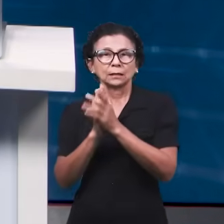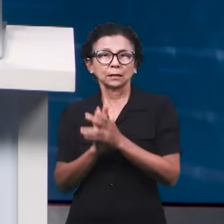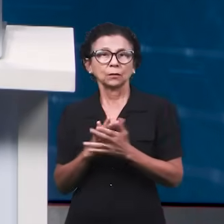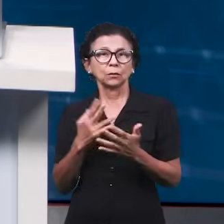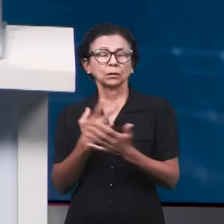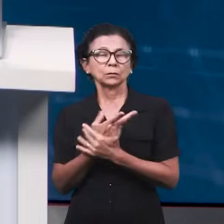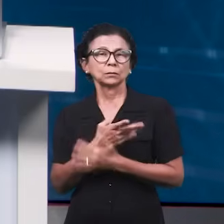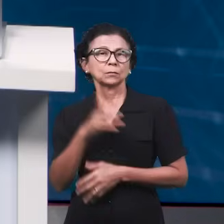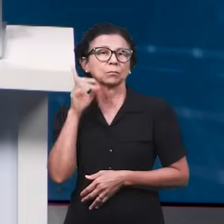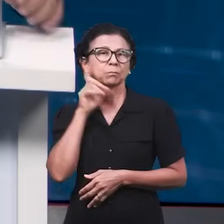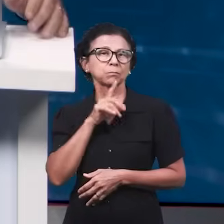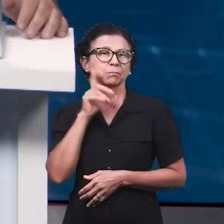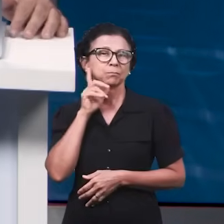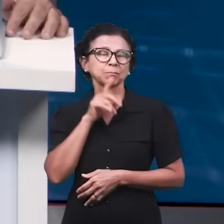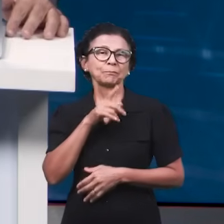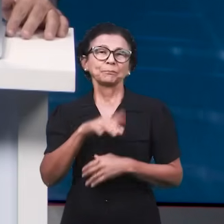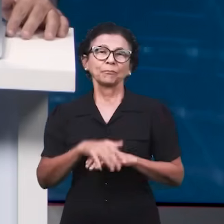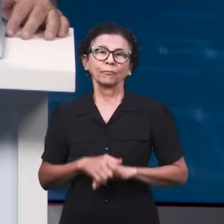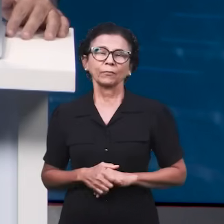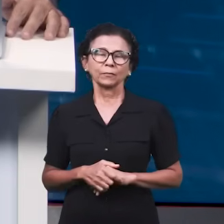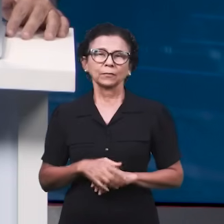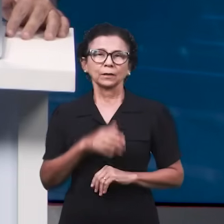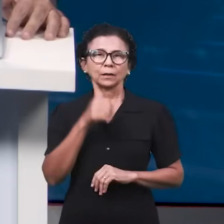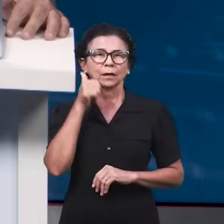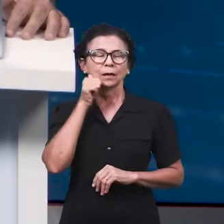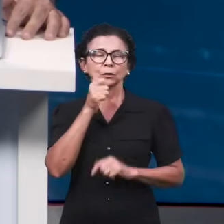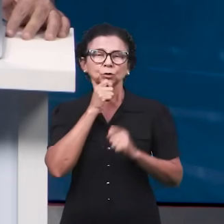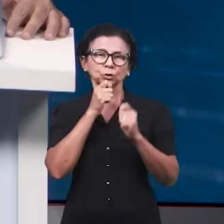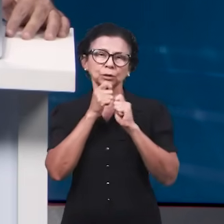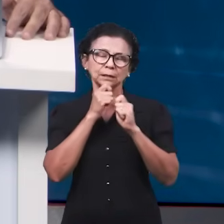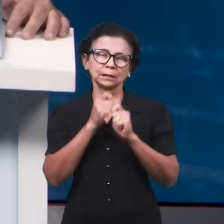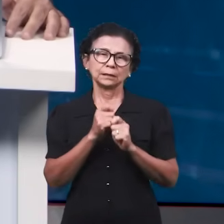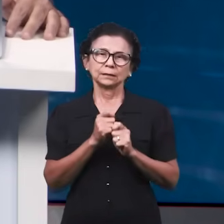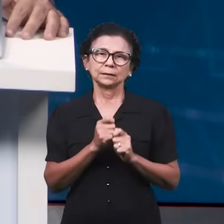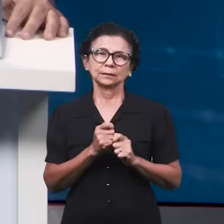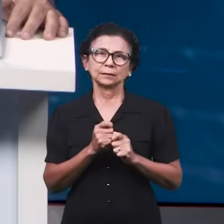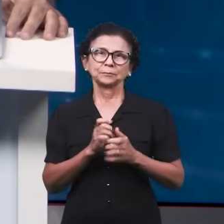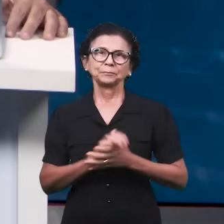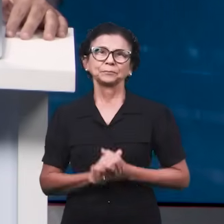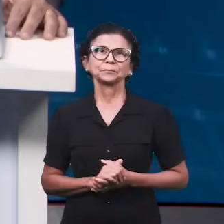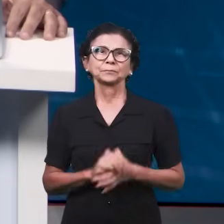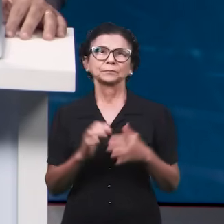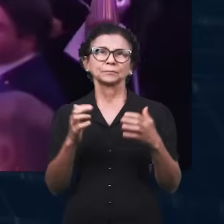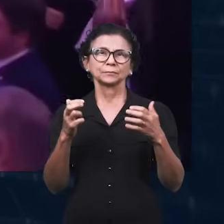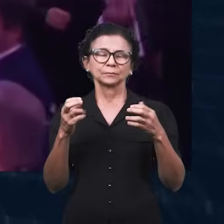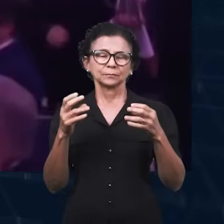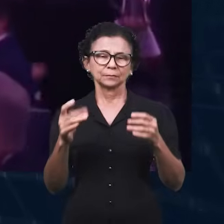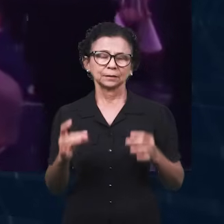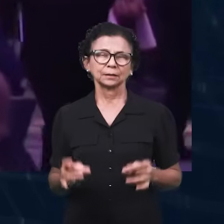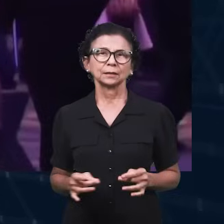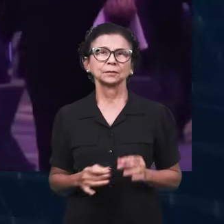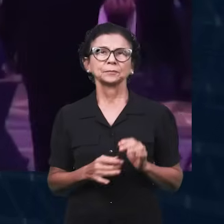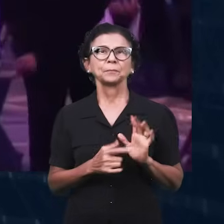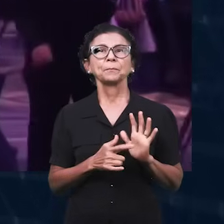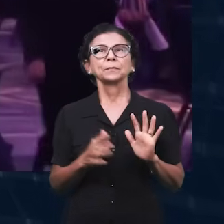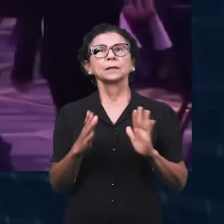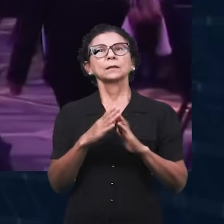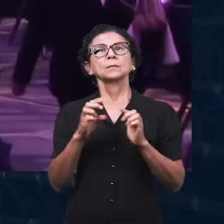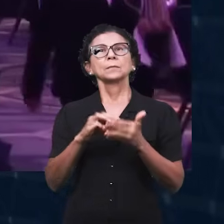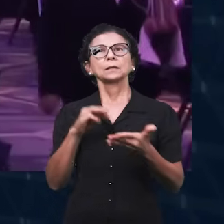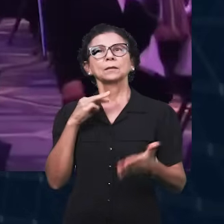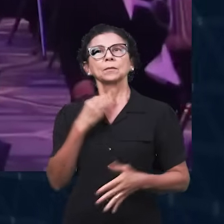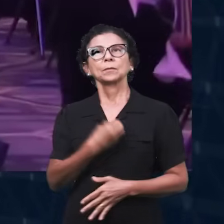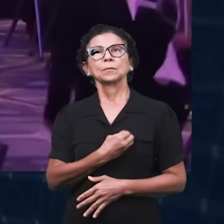em Washington, nos Estados Unidos. E a jornalista Claudice Mittel traz todos os detalhes. Acompanhe aí. A Igreja Cristã